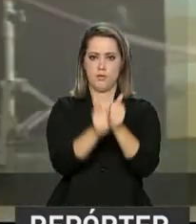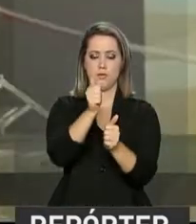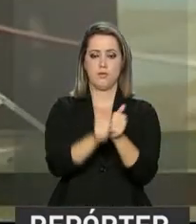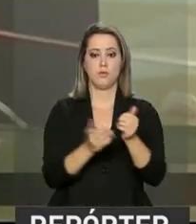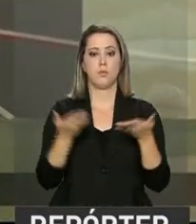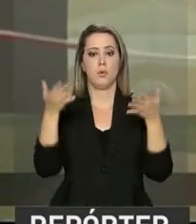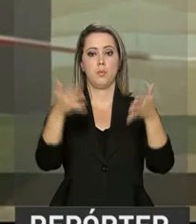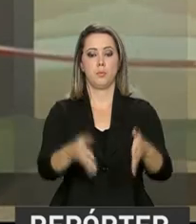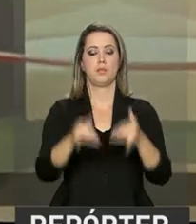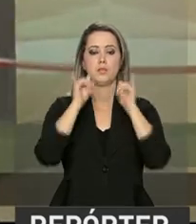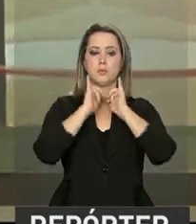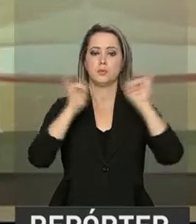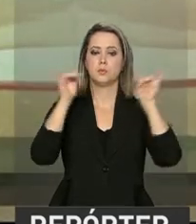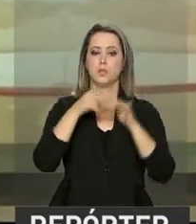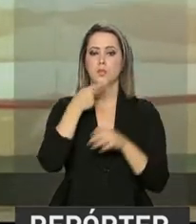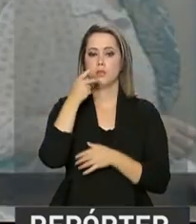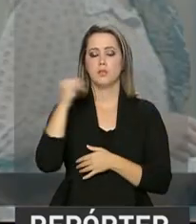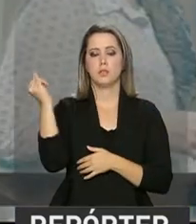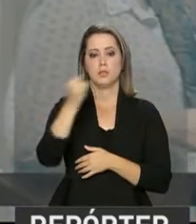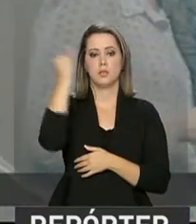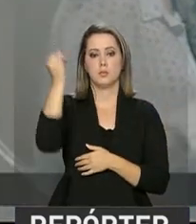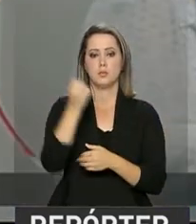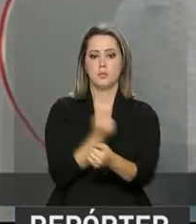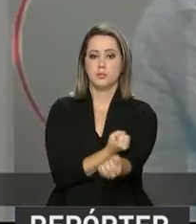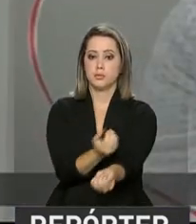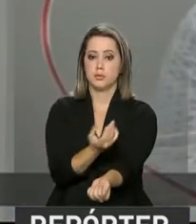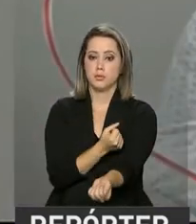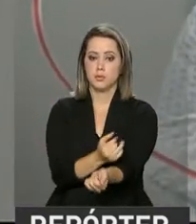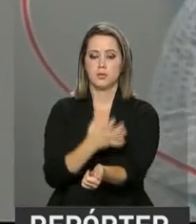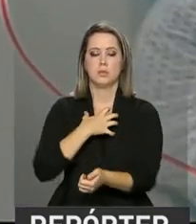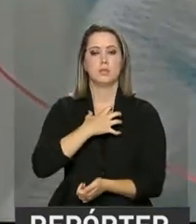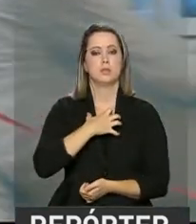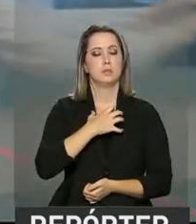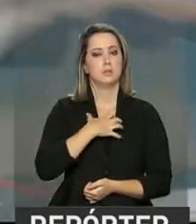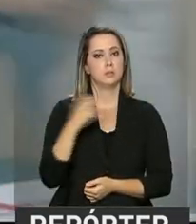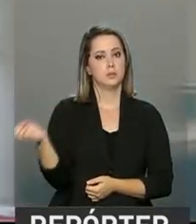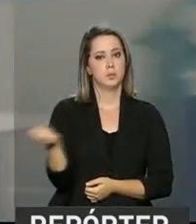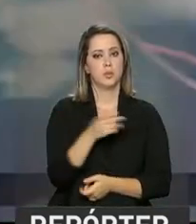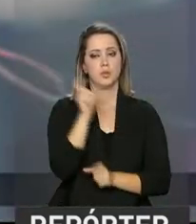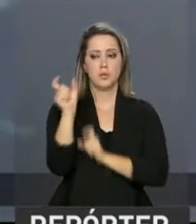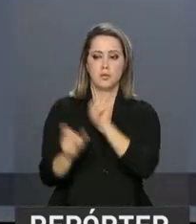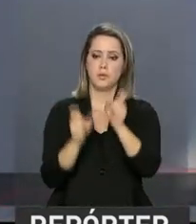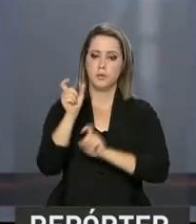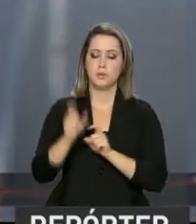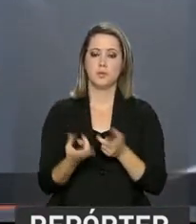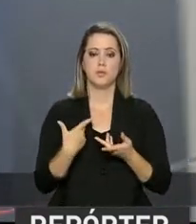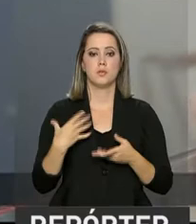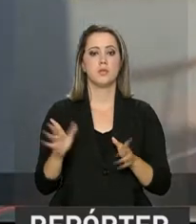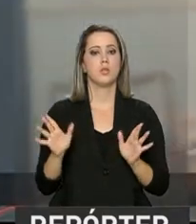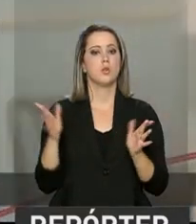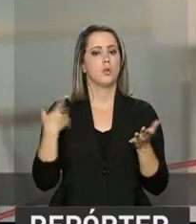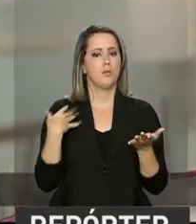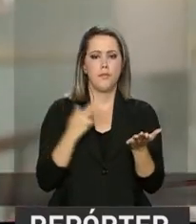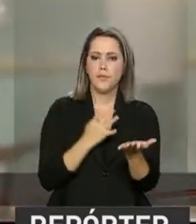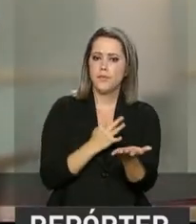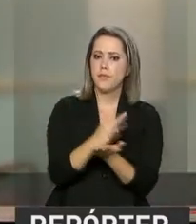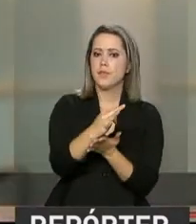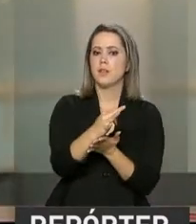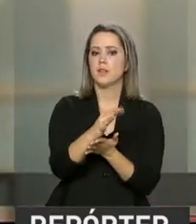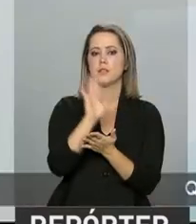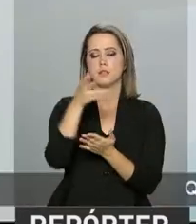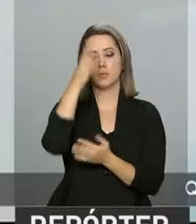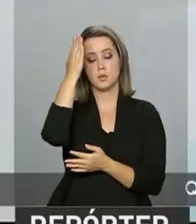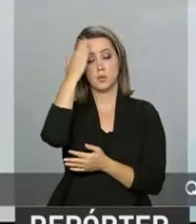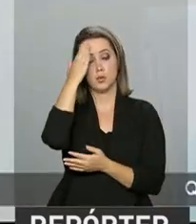reforçar a importância da doação sensibilizar novos voluntários e fidelizar quem já